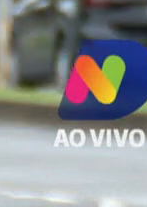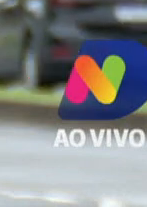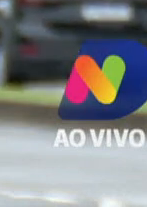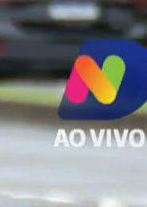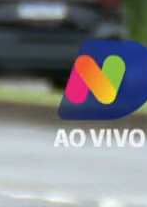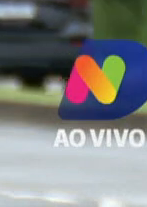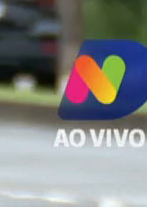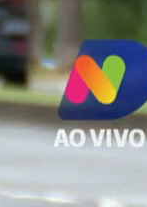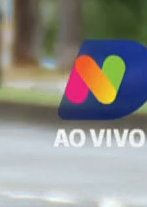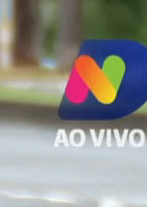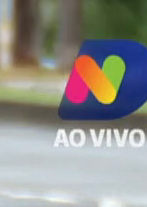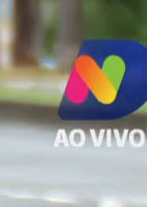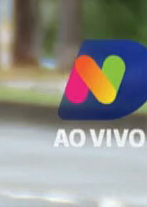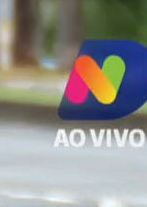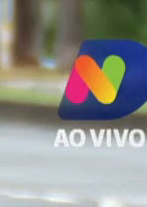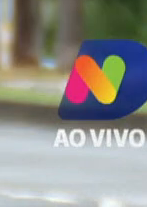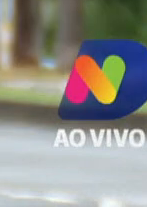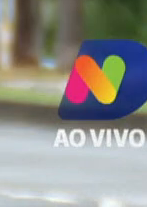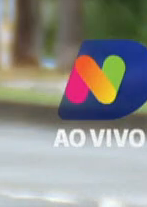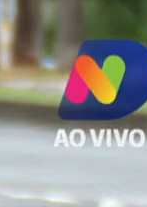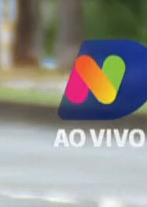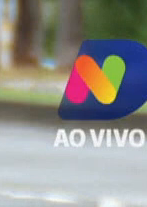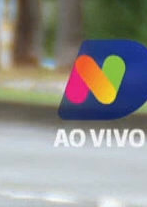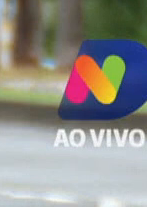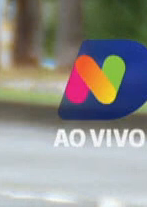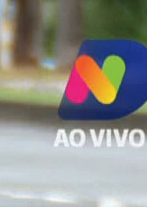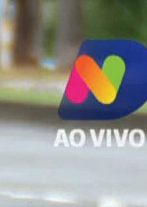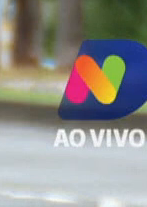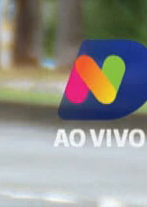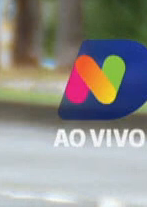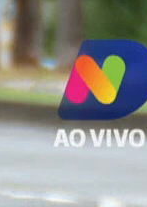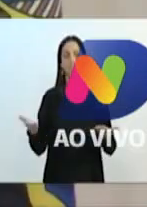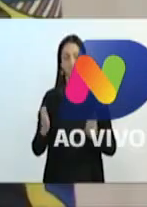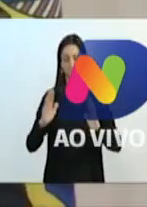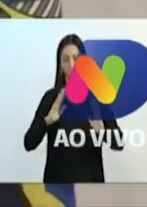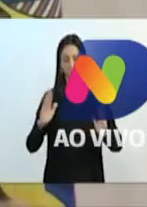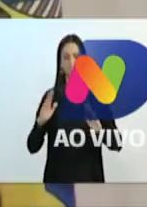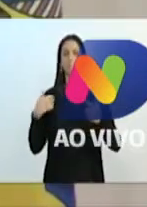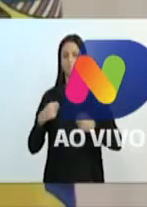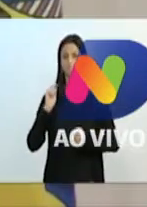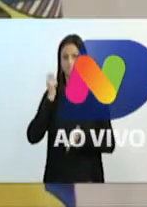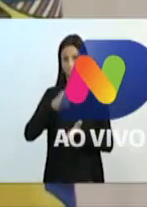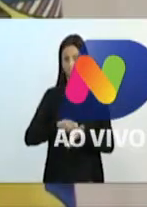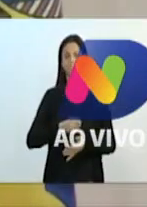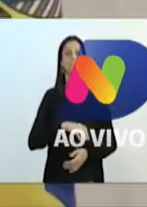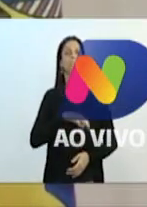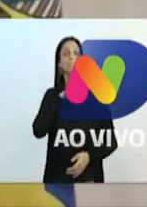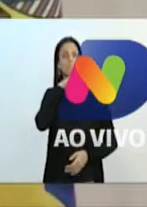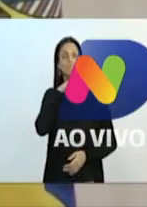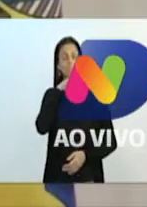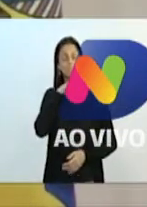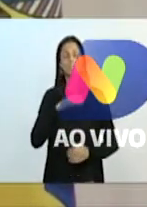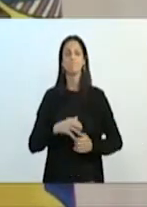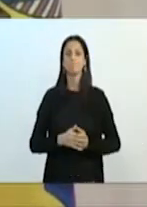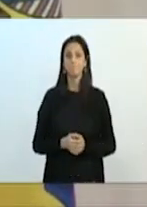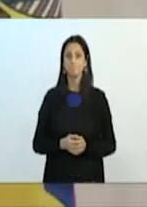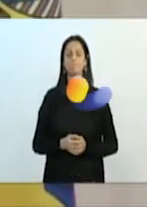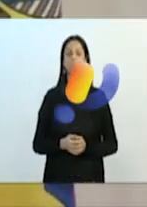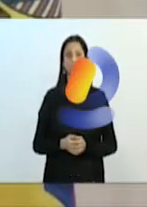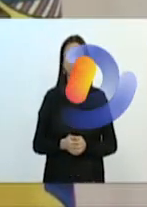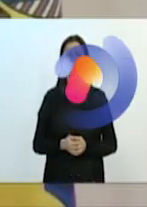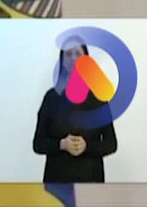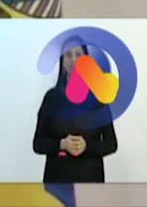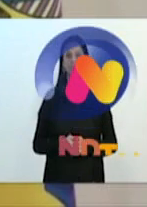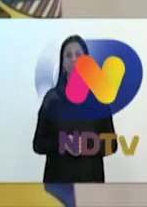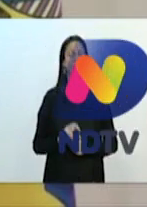dias. Isso ocorre porque a deputada estadual do PT, a deputada Luciane Carminati, vai se licenciar